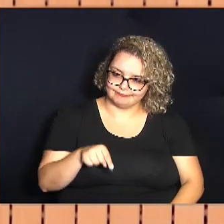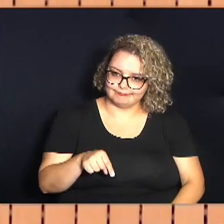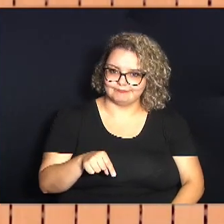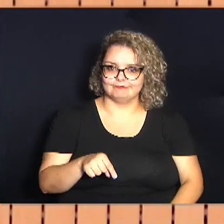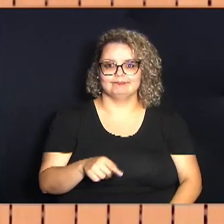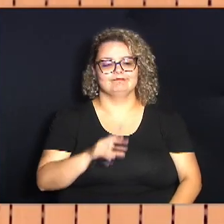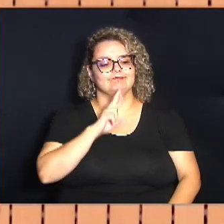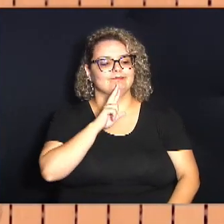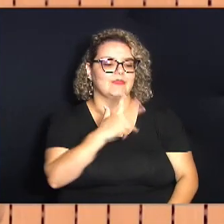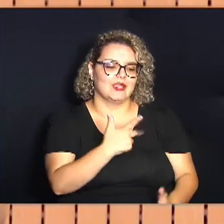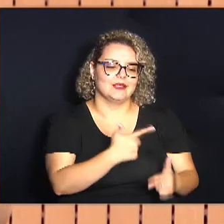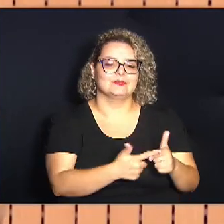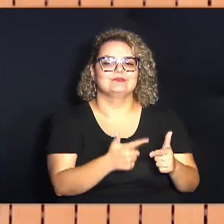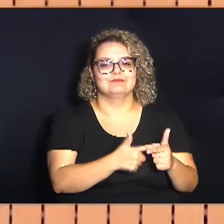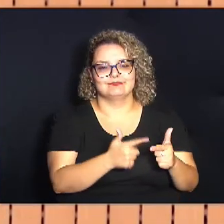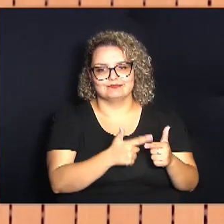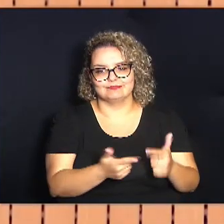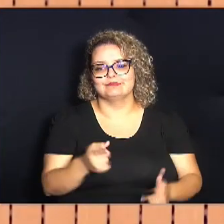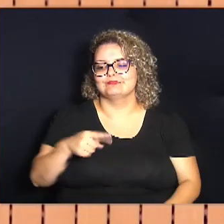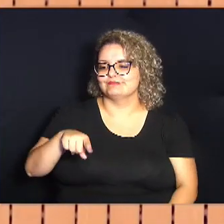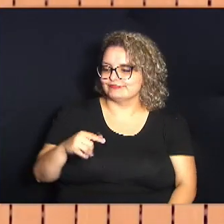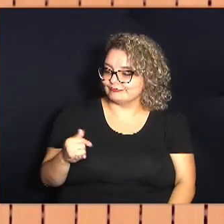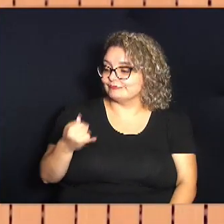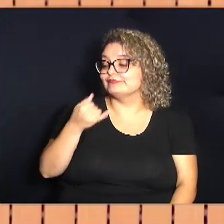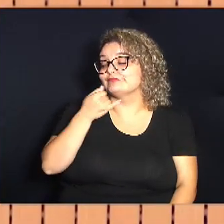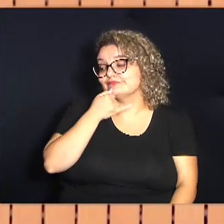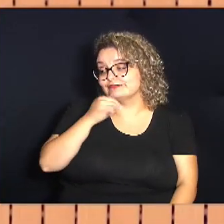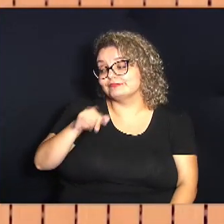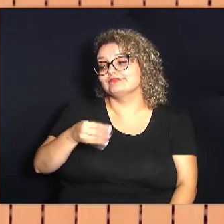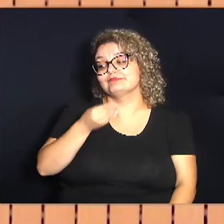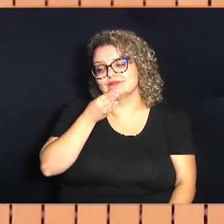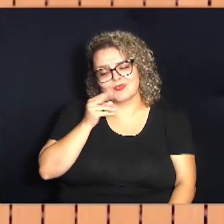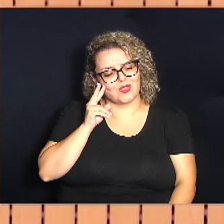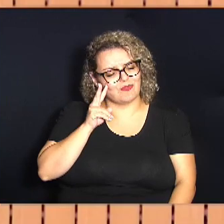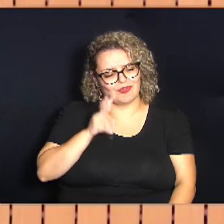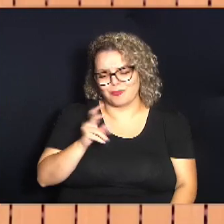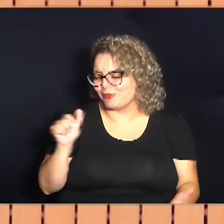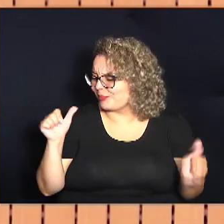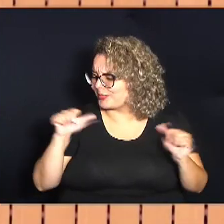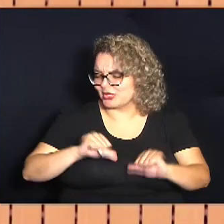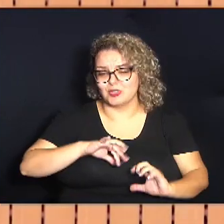problema. E vocês terão, infelizmente, a oportunidade de ver o pior do mundo,